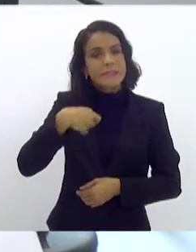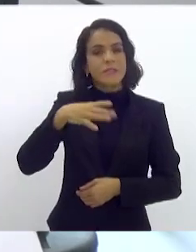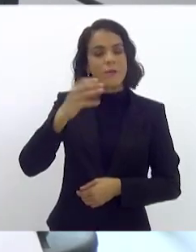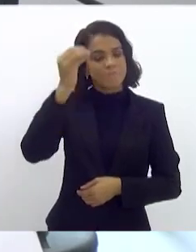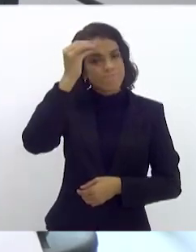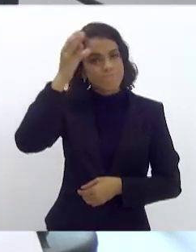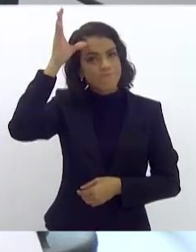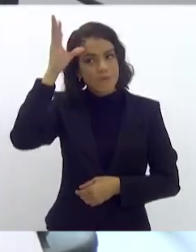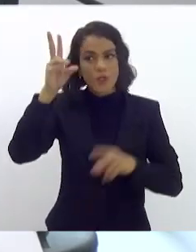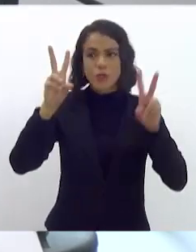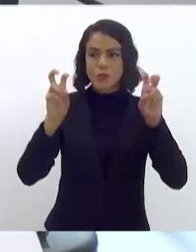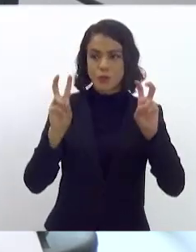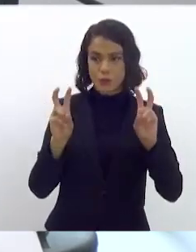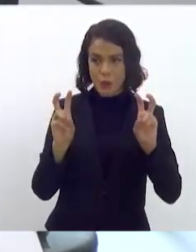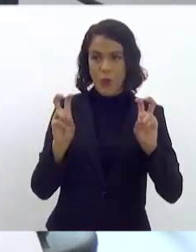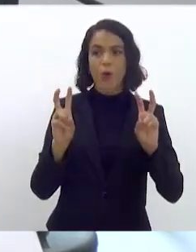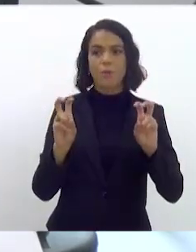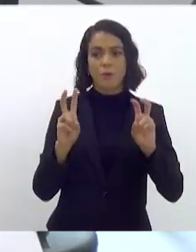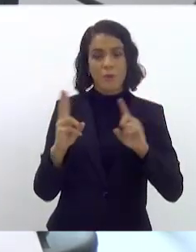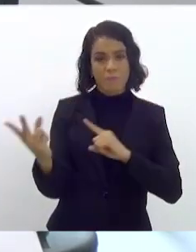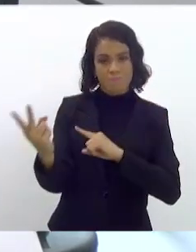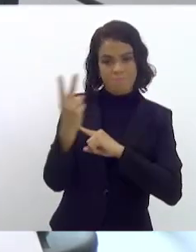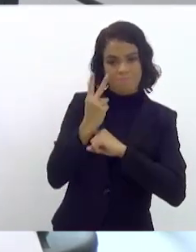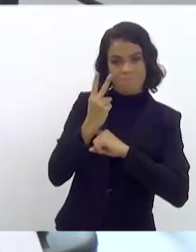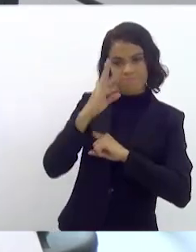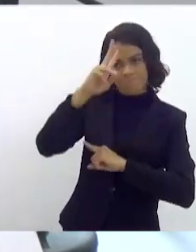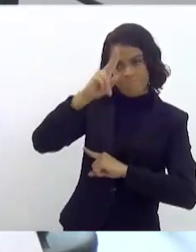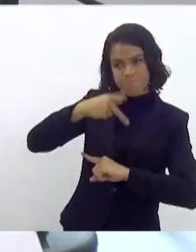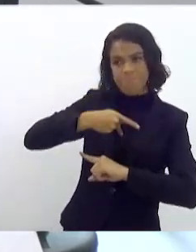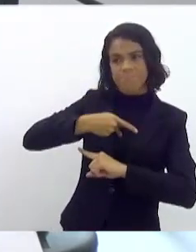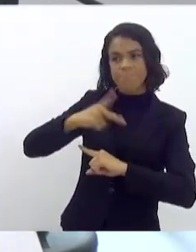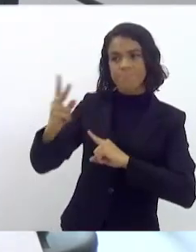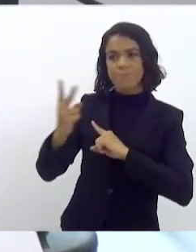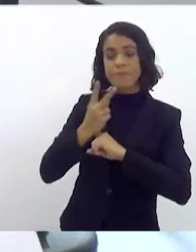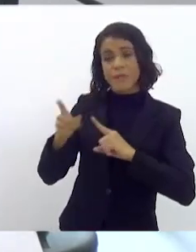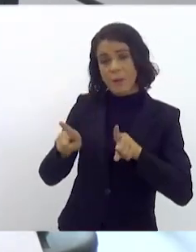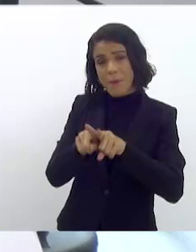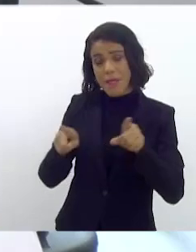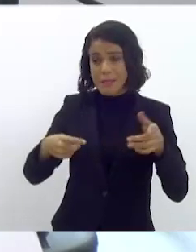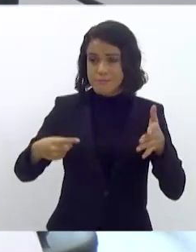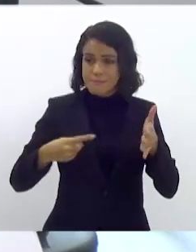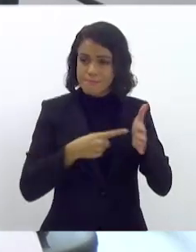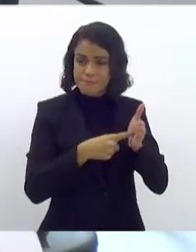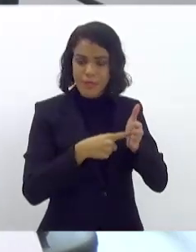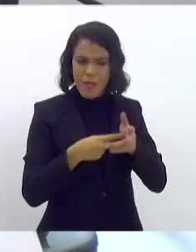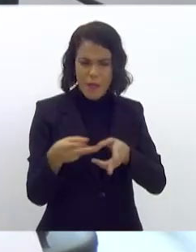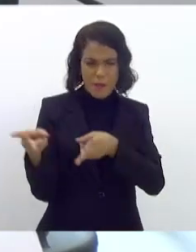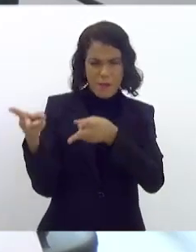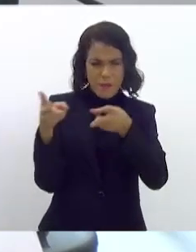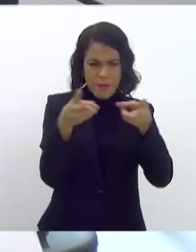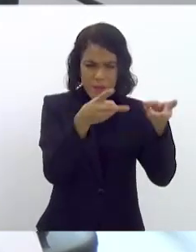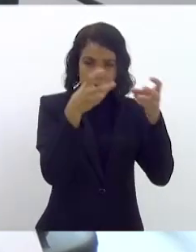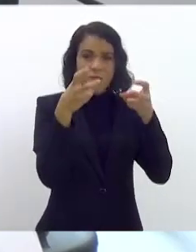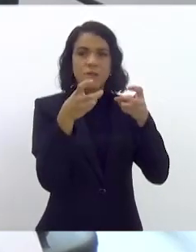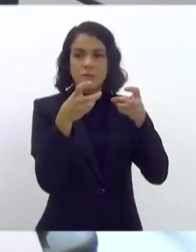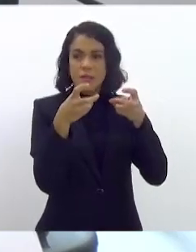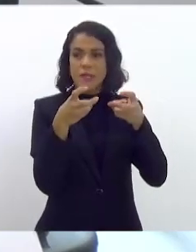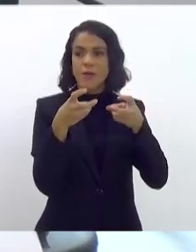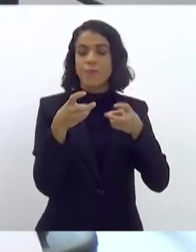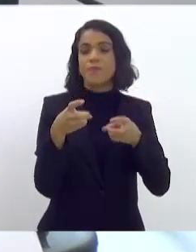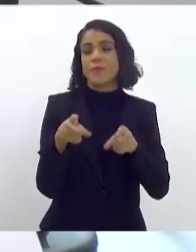no âmbito na questão de se autoproteger, de denunciar ao perceber, porque a gente sabe